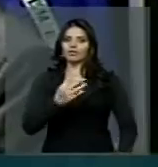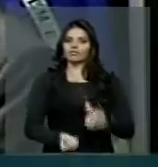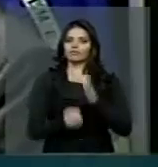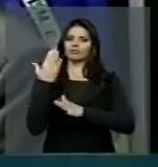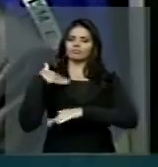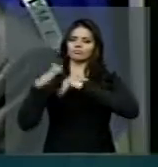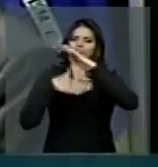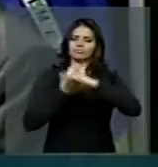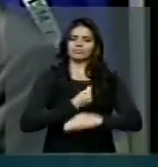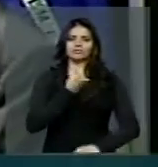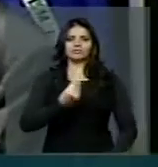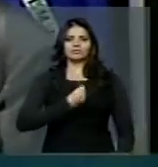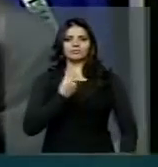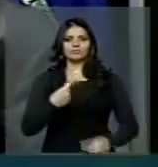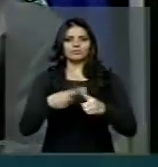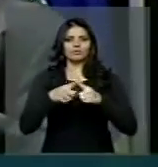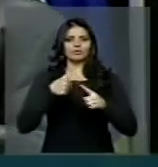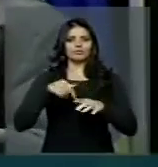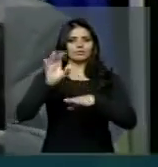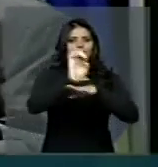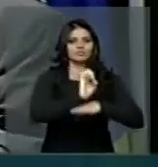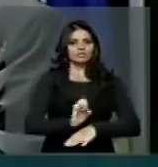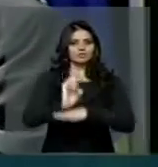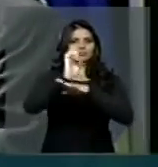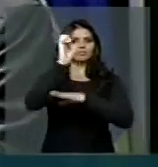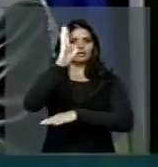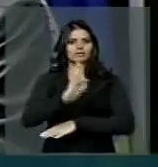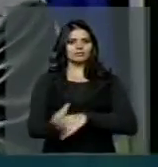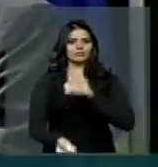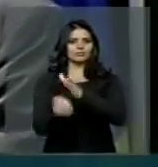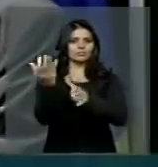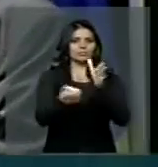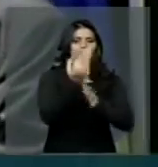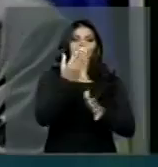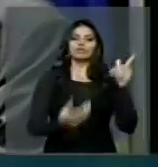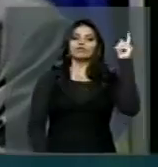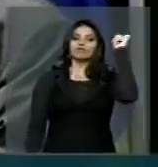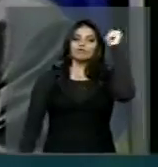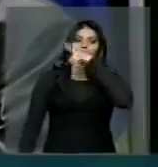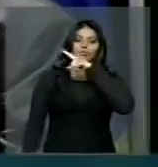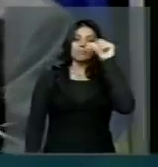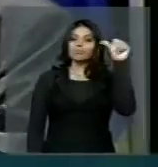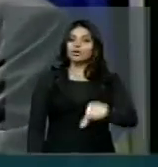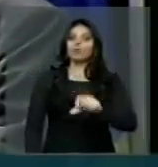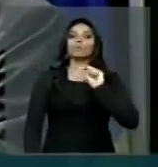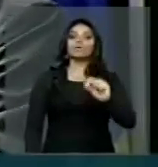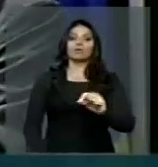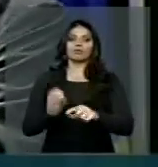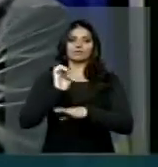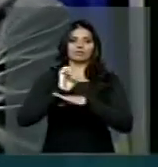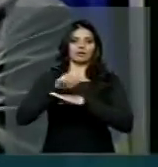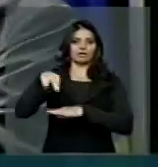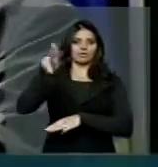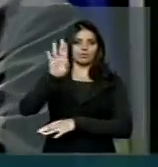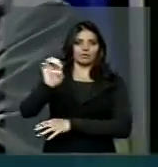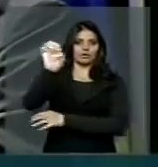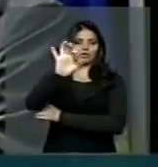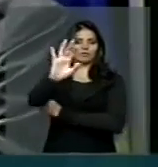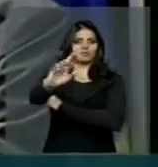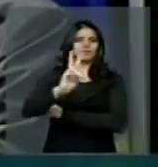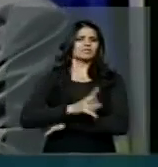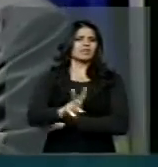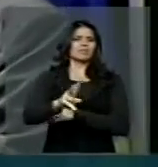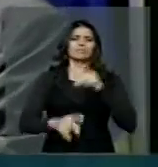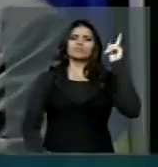existisse nos estados brasileiros, e da dificuldade maior ainda nos estados do Nordeste. Como